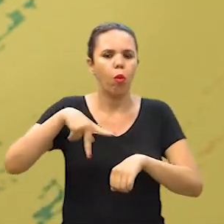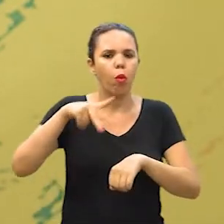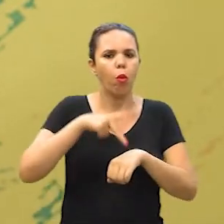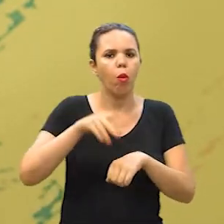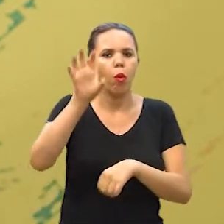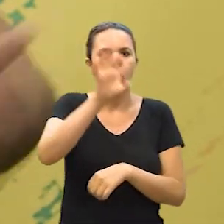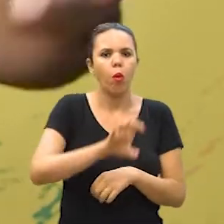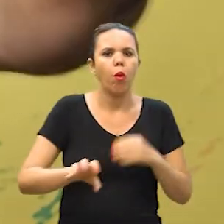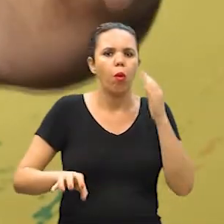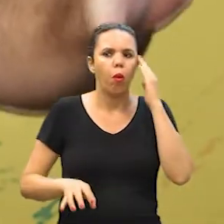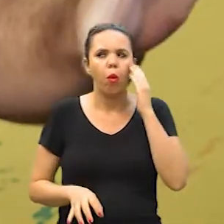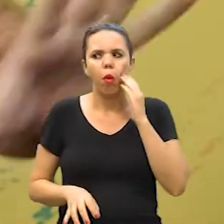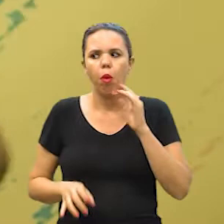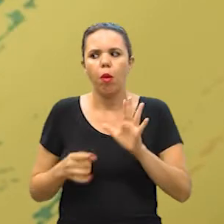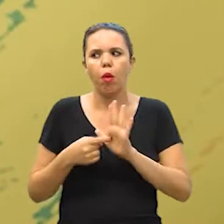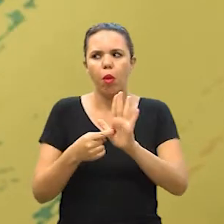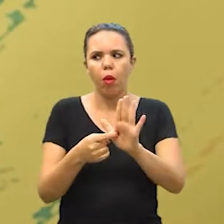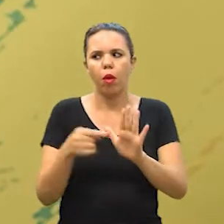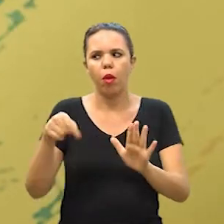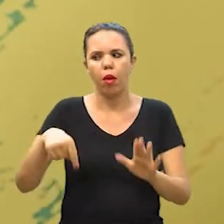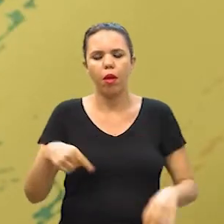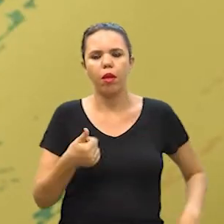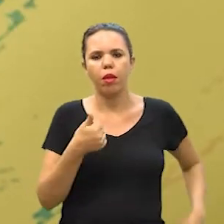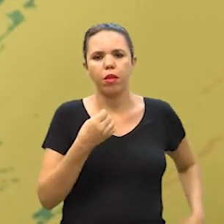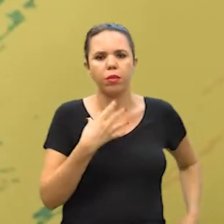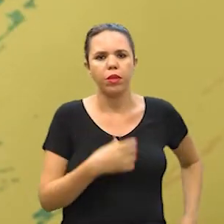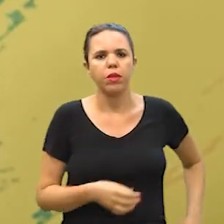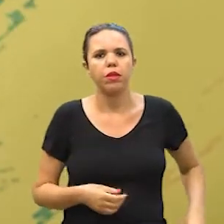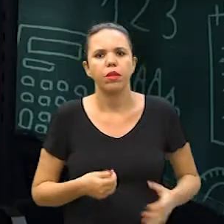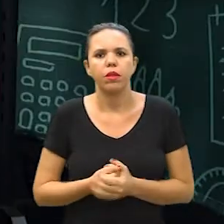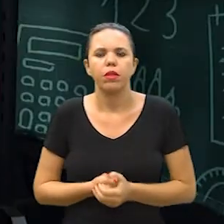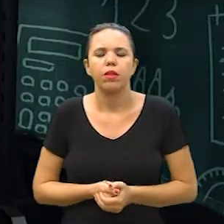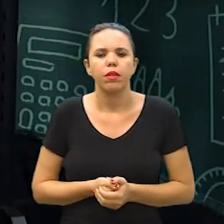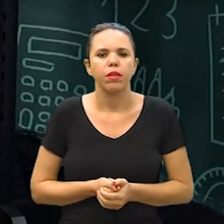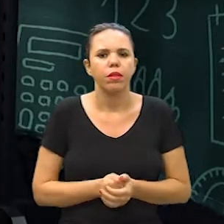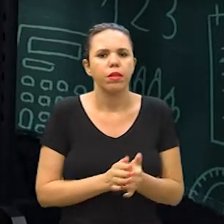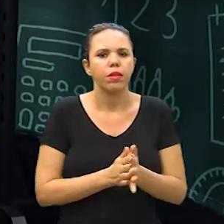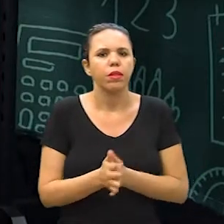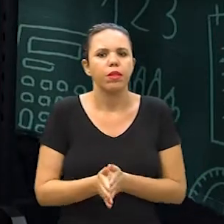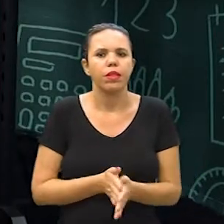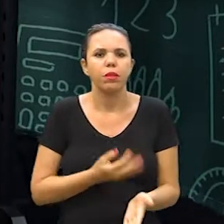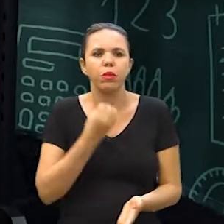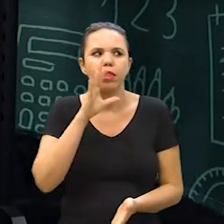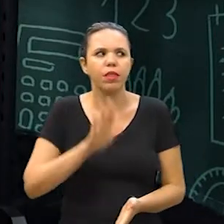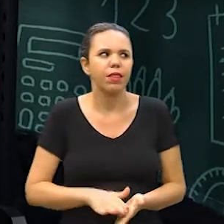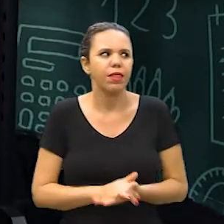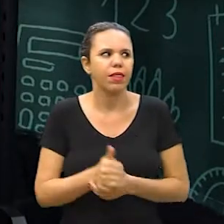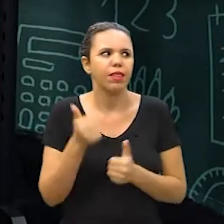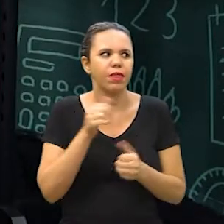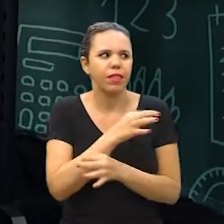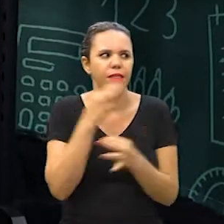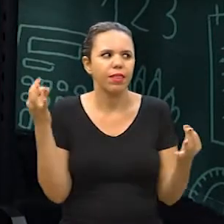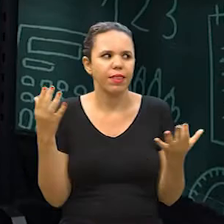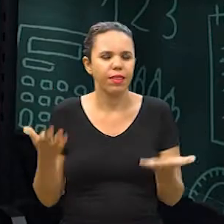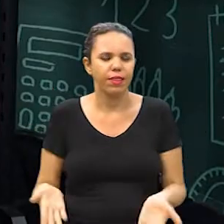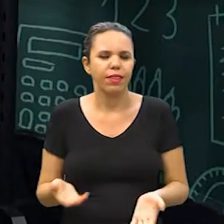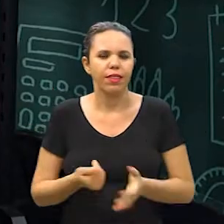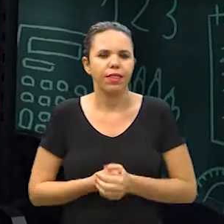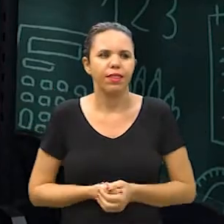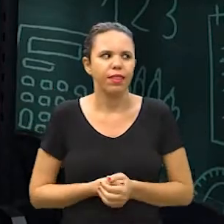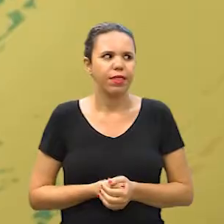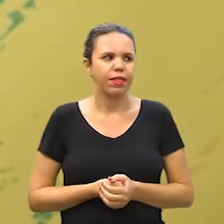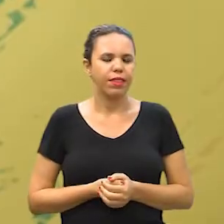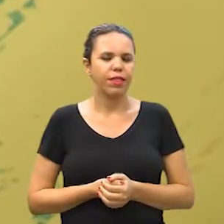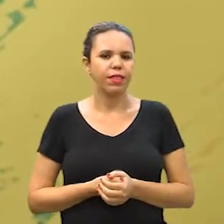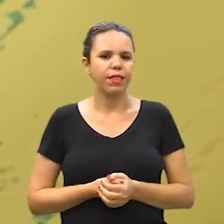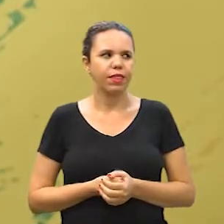da Europa. Mas deixa eu apresentar ele aqui. Tudo bem, Mário? Boa tarde, André. Tudo ótimo por aqui. Então